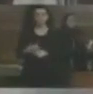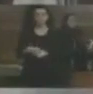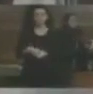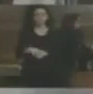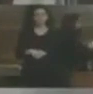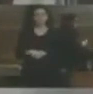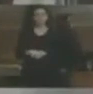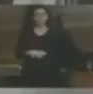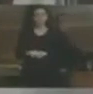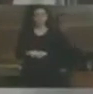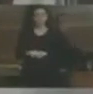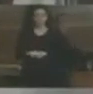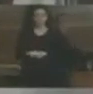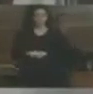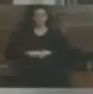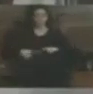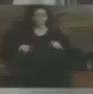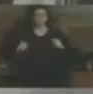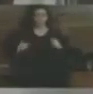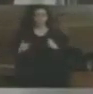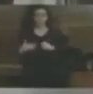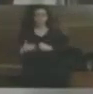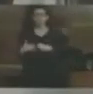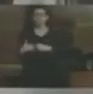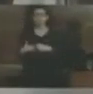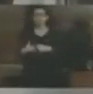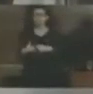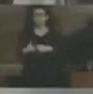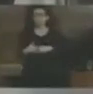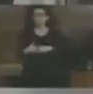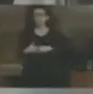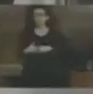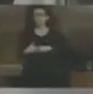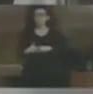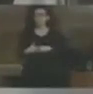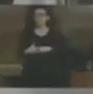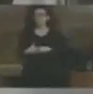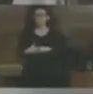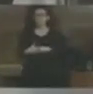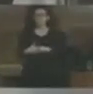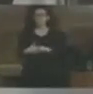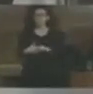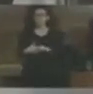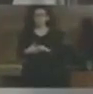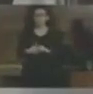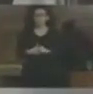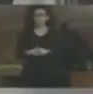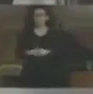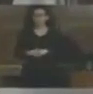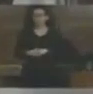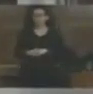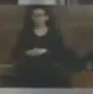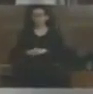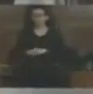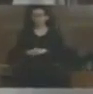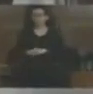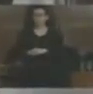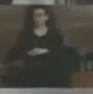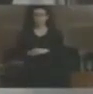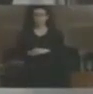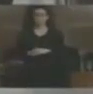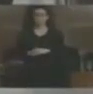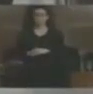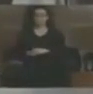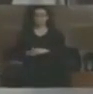porra. Entra logo com uma intervenção, cerca aquela porra, pega aquele ninho de bandido, prende tudo. Vai devolver o dinheiro da